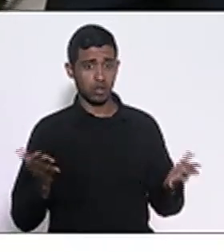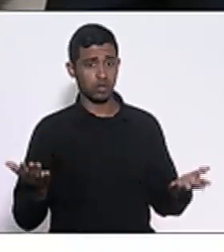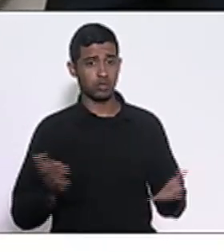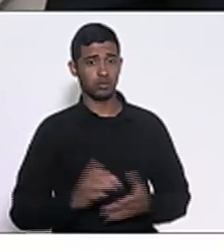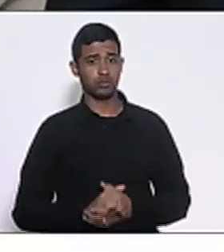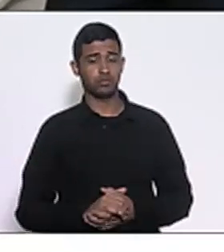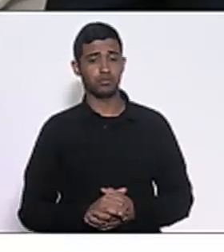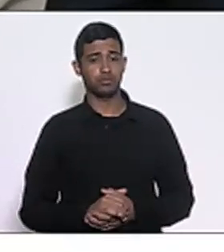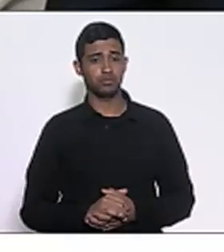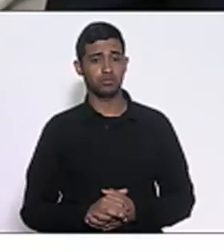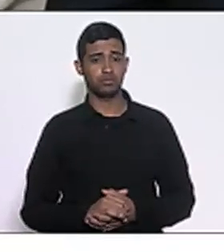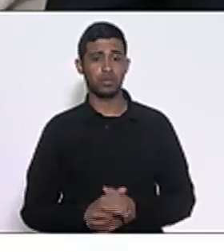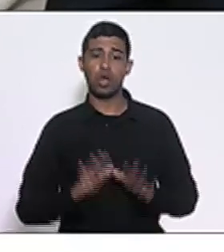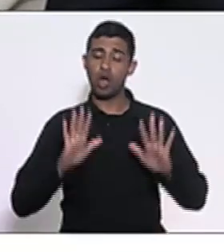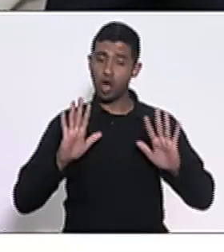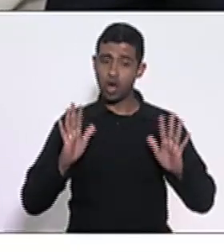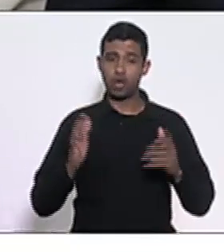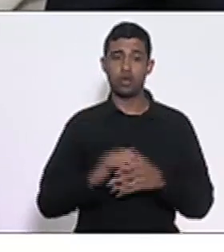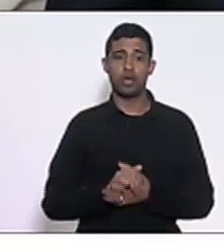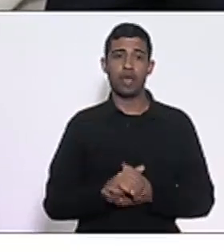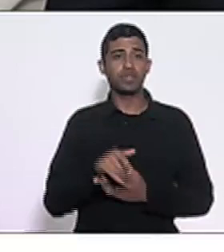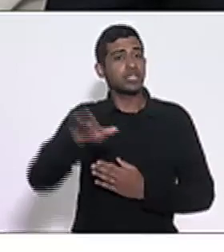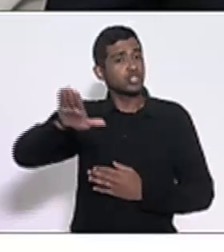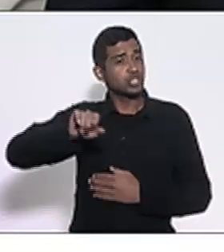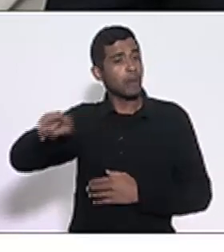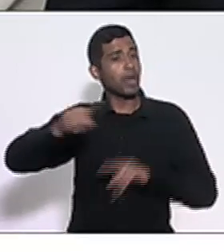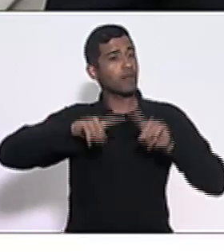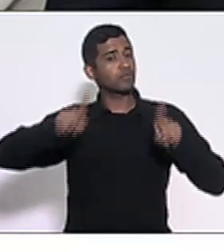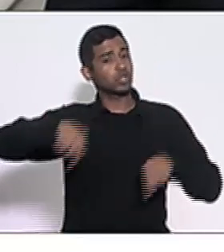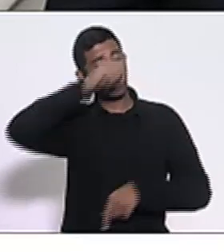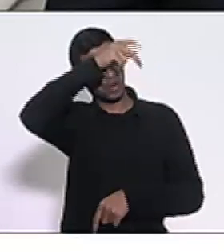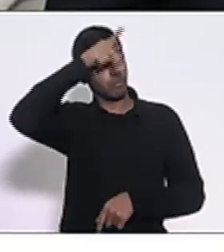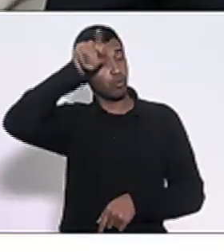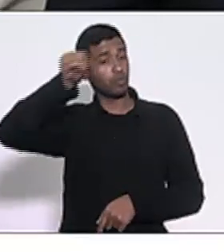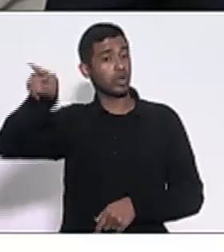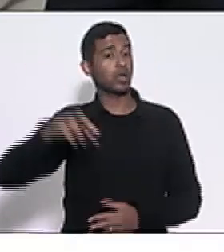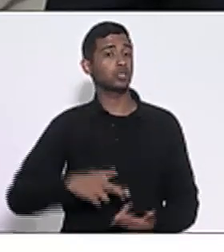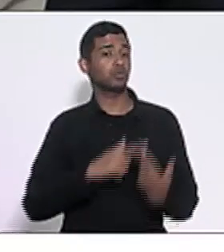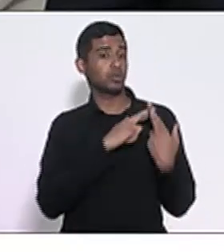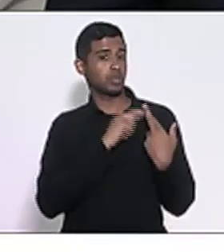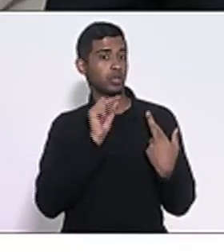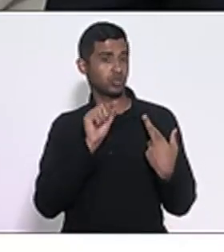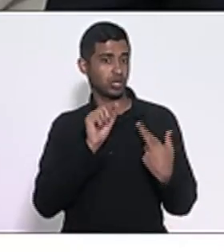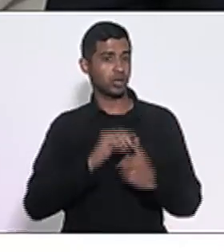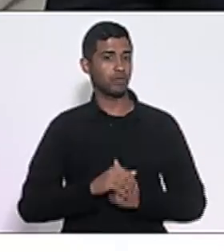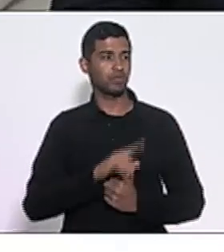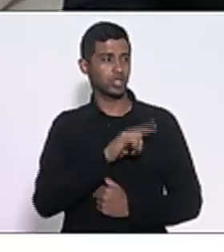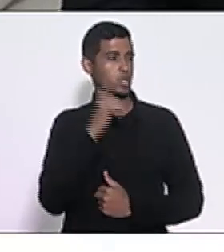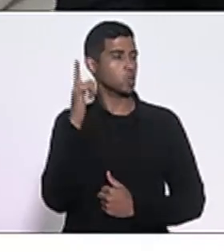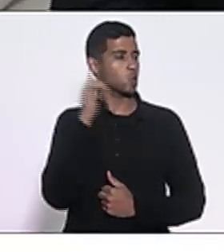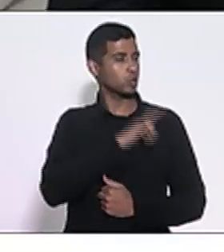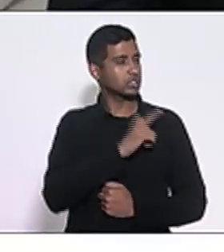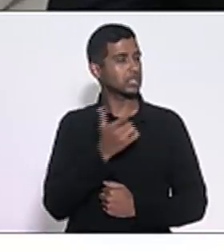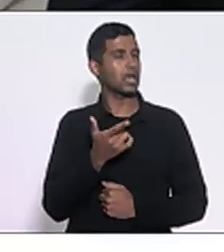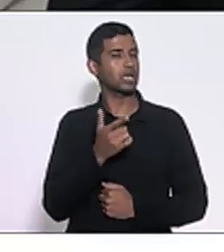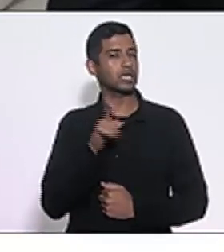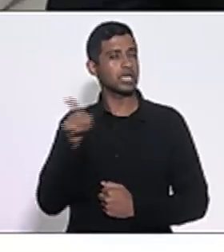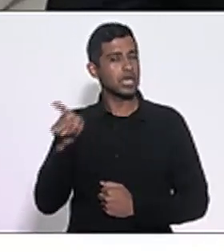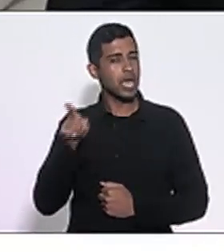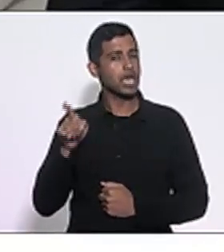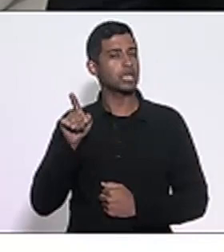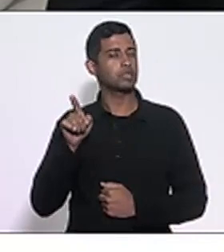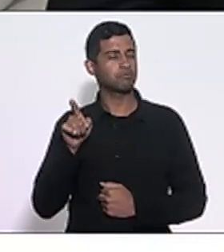É muito mais. Agora, você chama o servidor público à responsabilidade, você consegue fazer com que ele